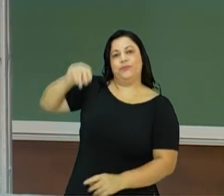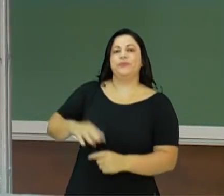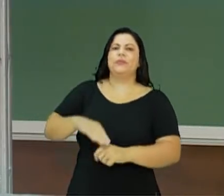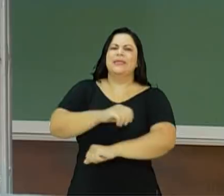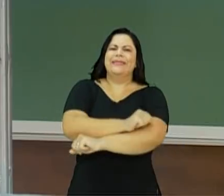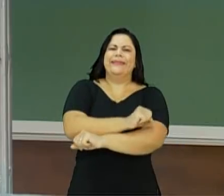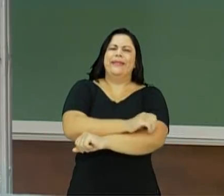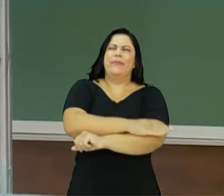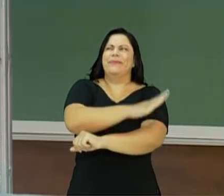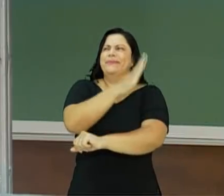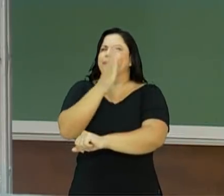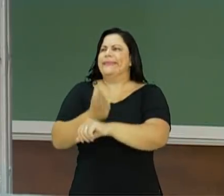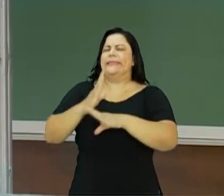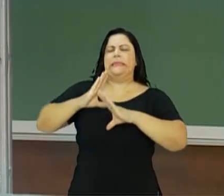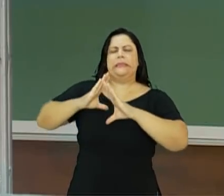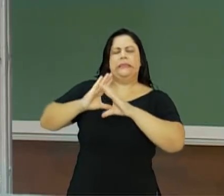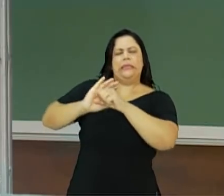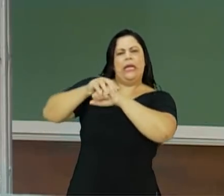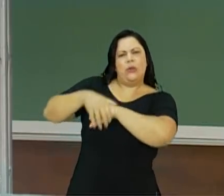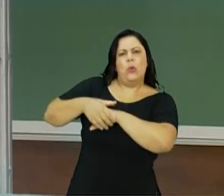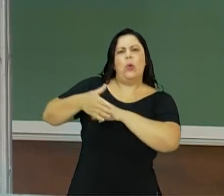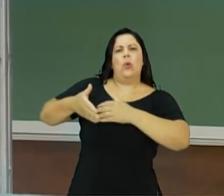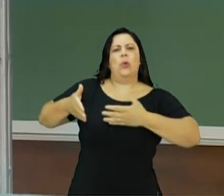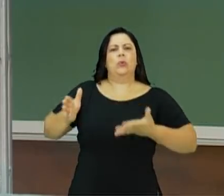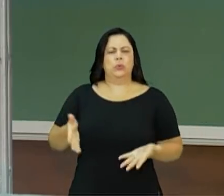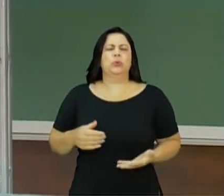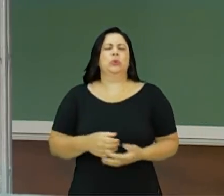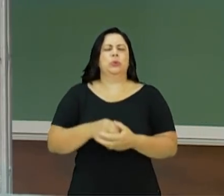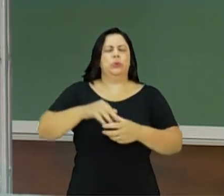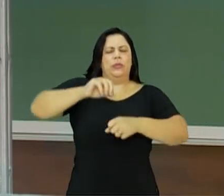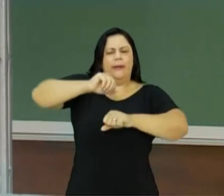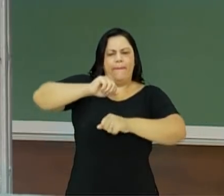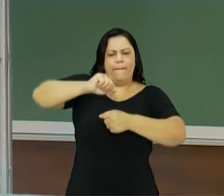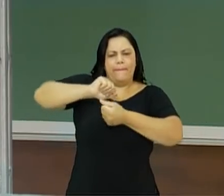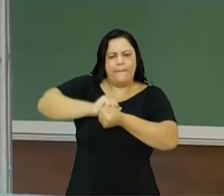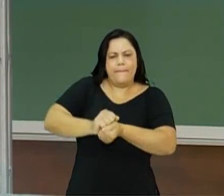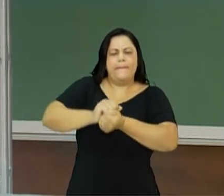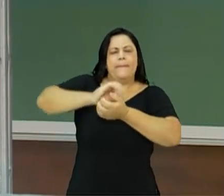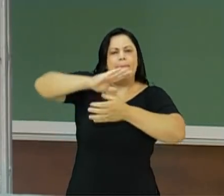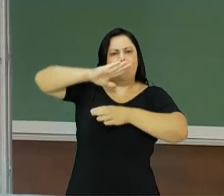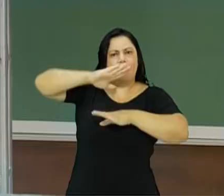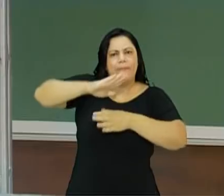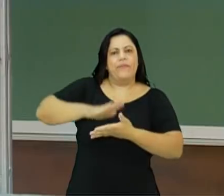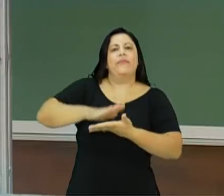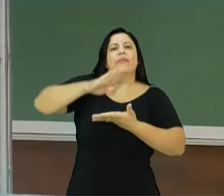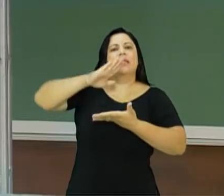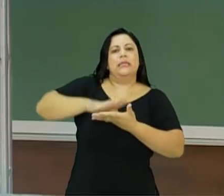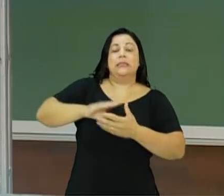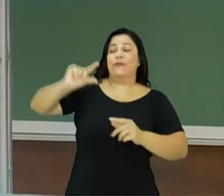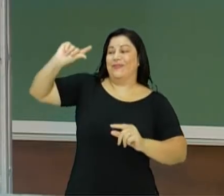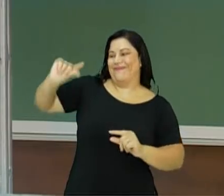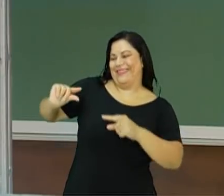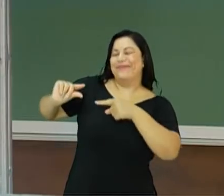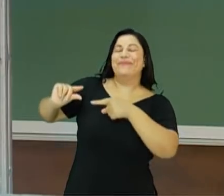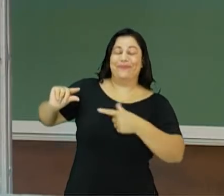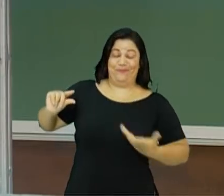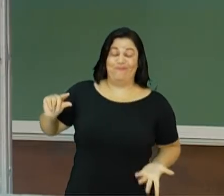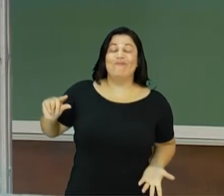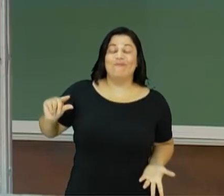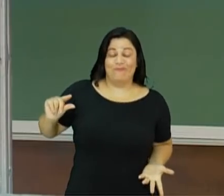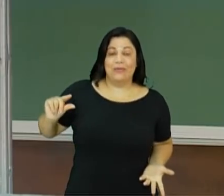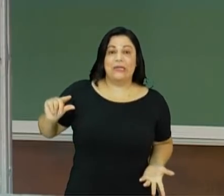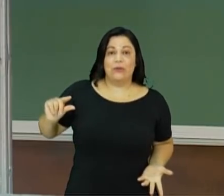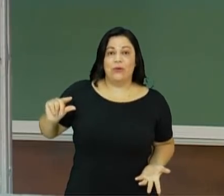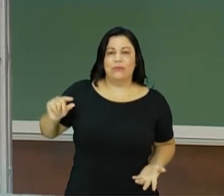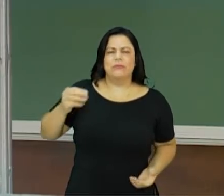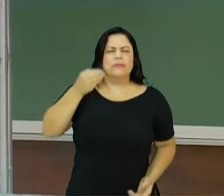dia, lá à noite, que já sofreu compressão, várias compressões, o que acontece? Você estaria alguns centímetros menor, tá? Então,